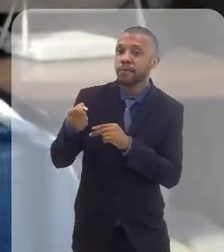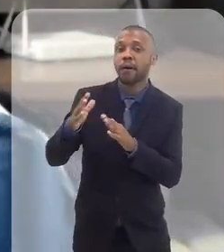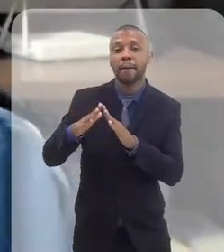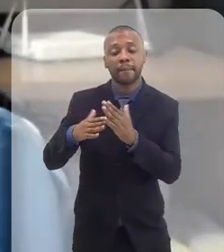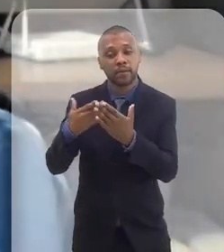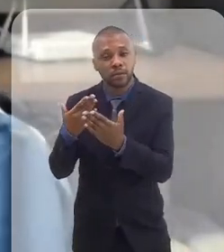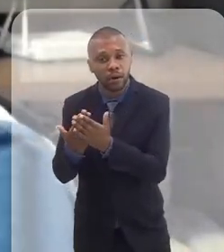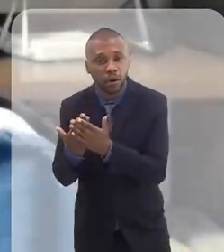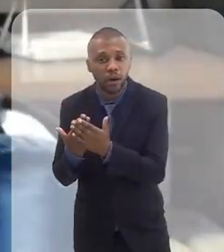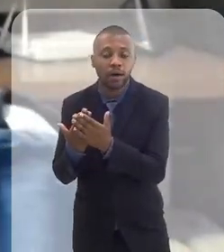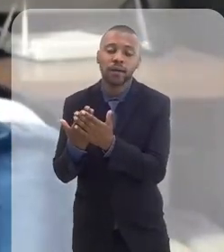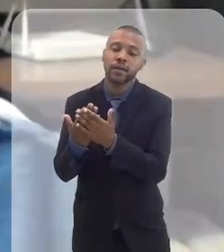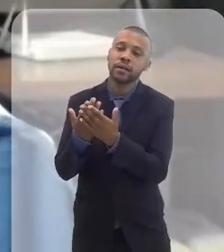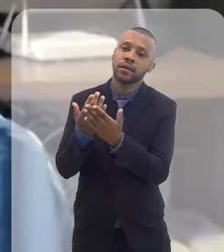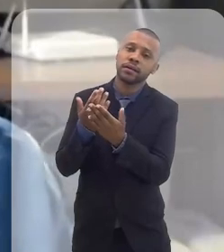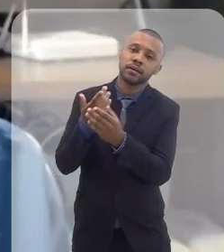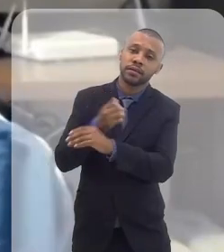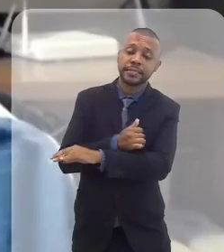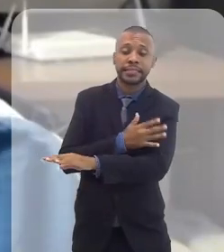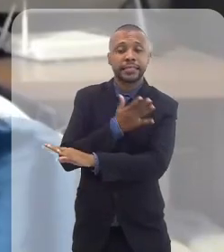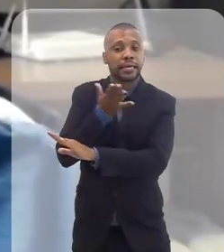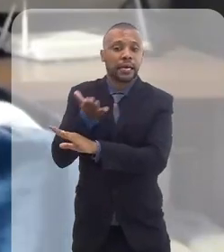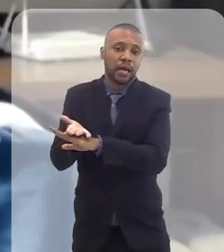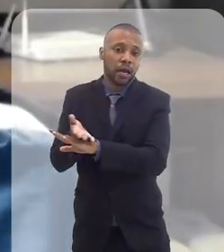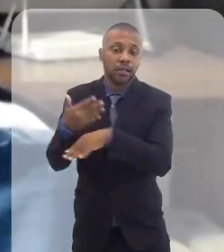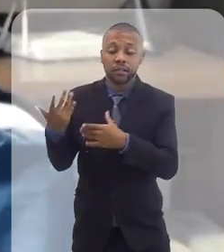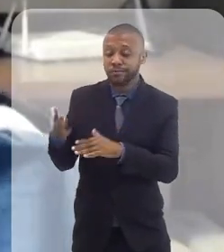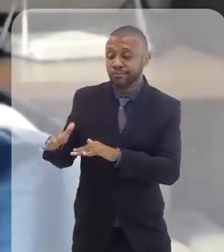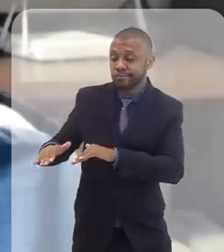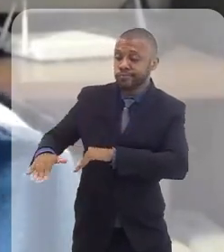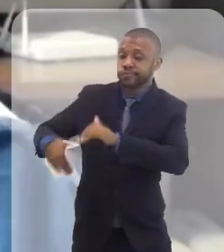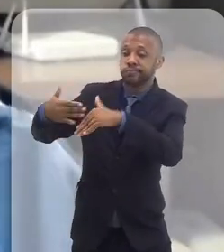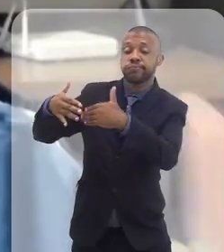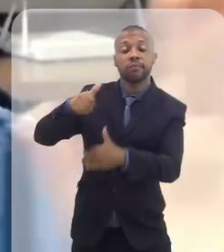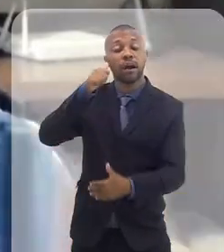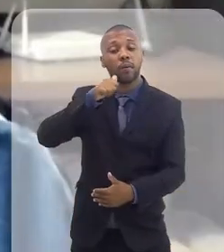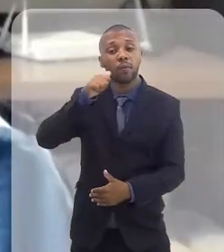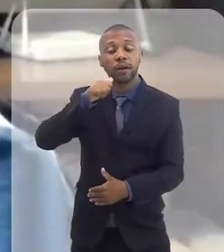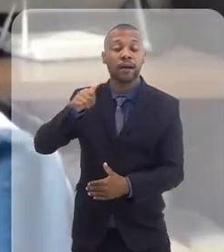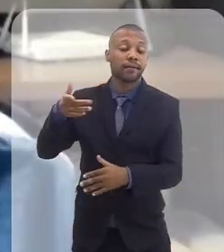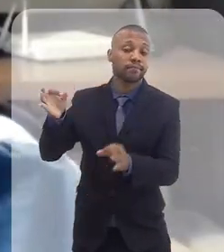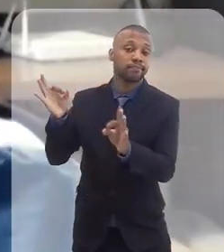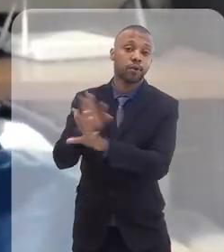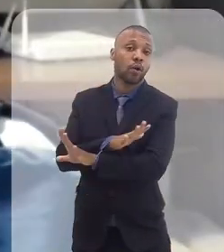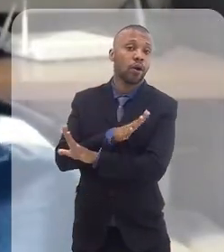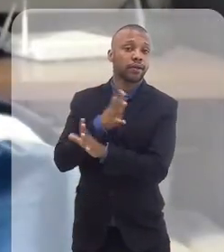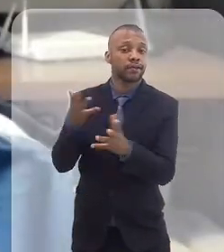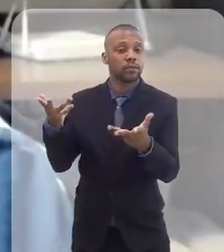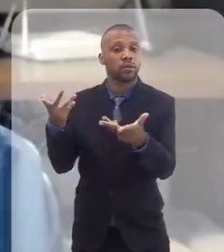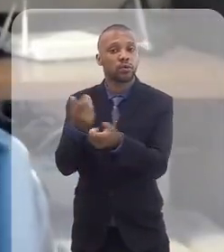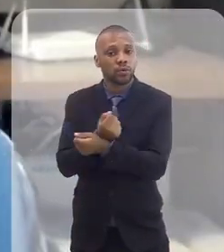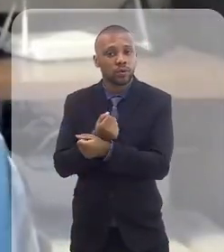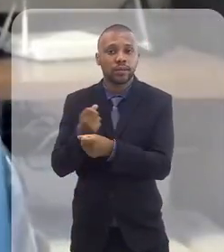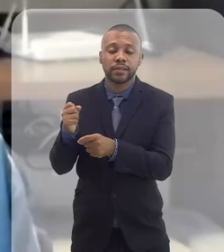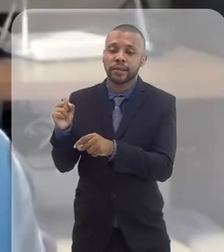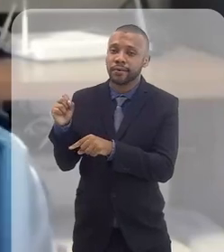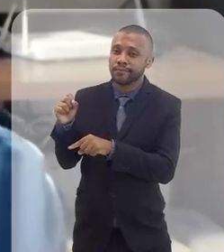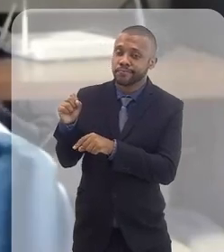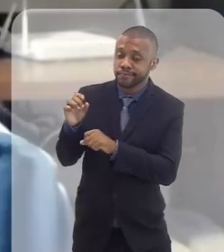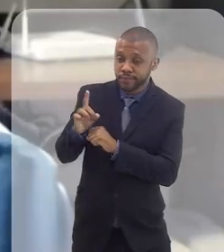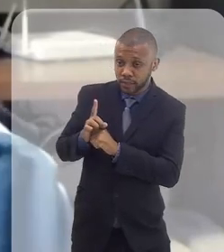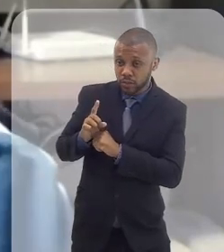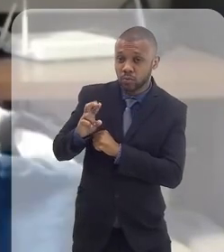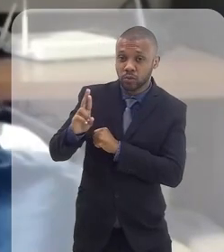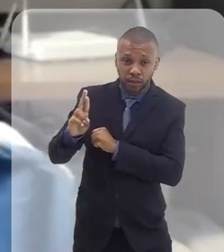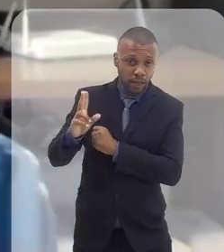a escola, depois período integral. E é uma mulher fantástica,